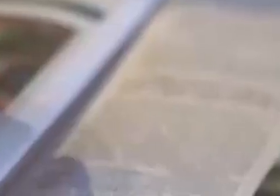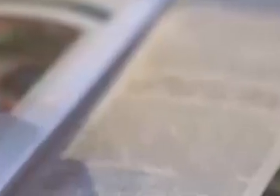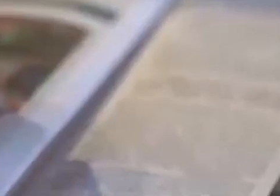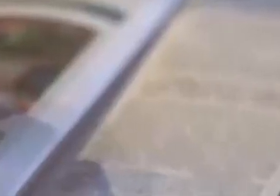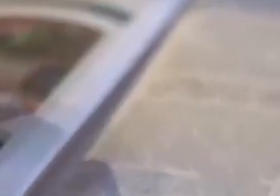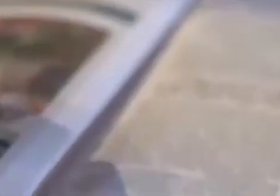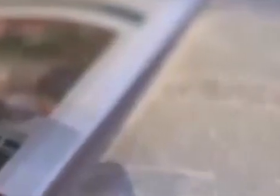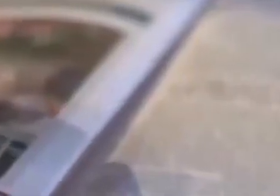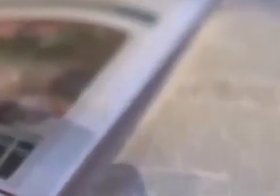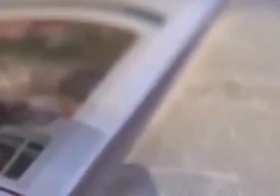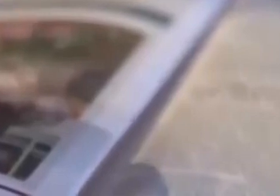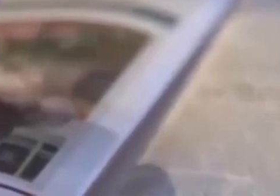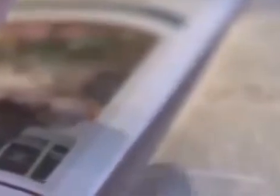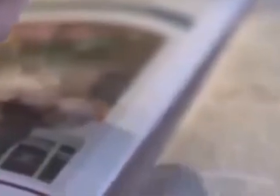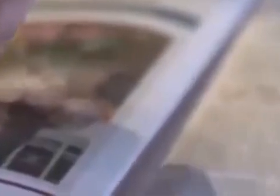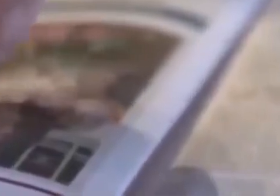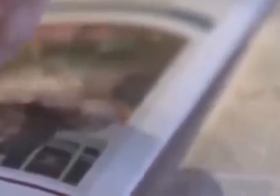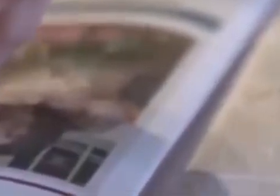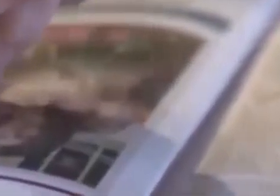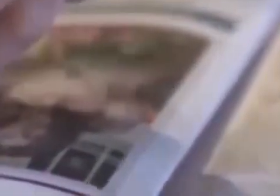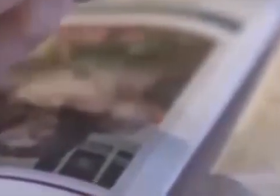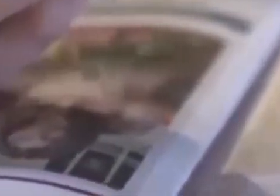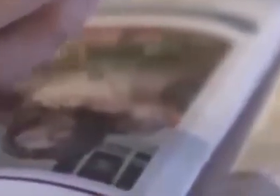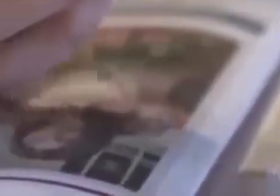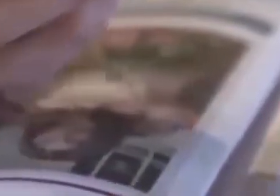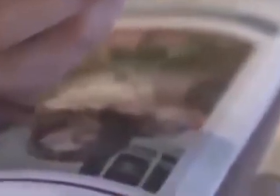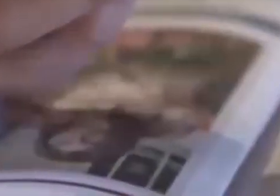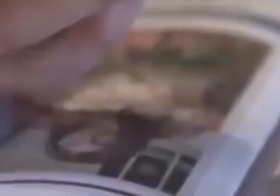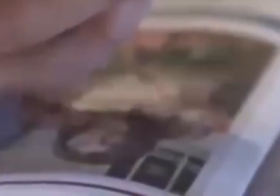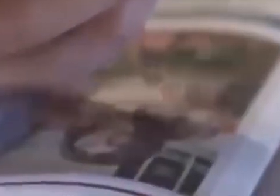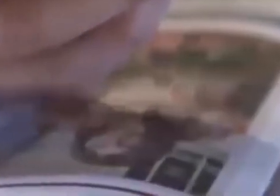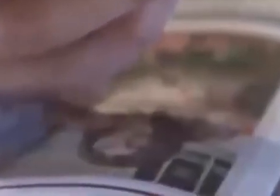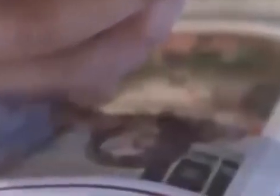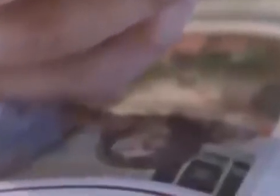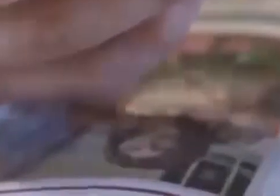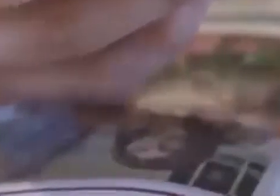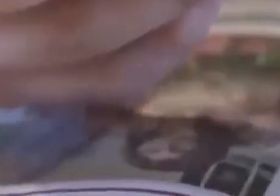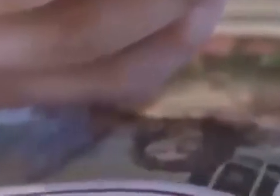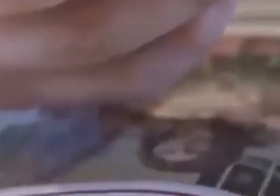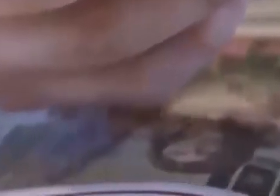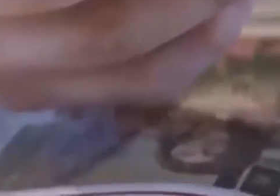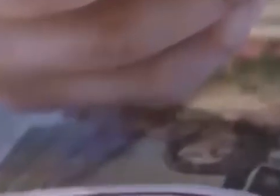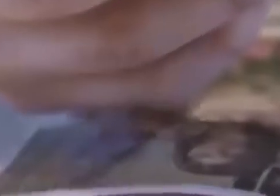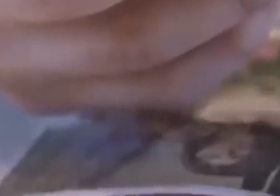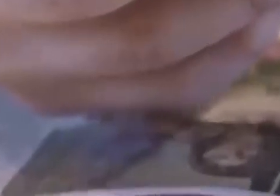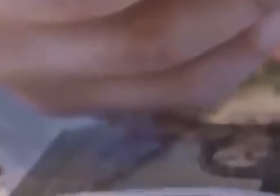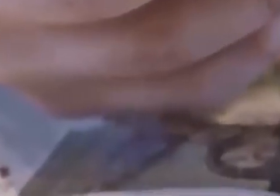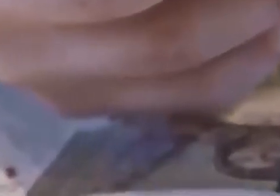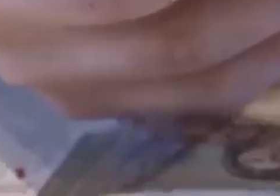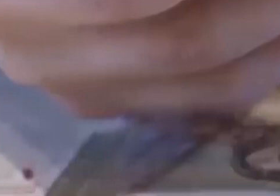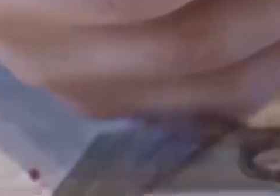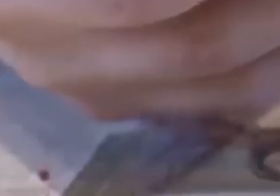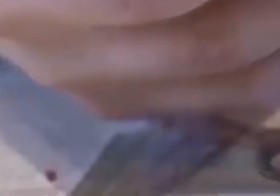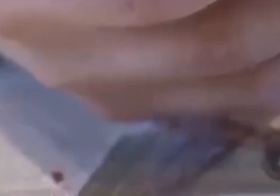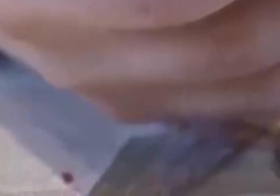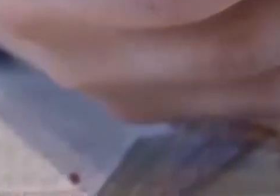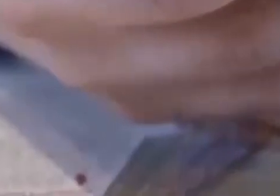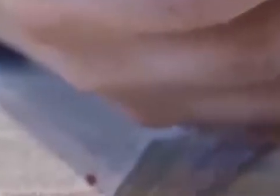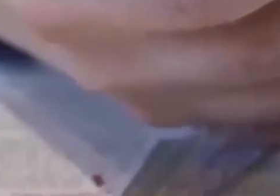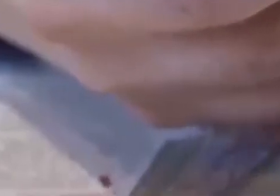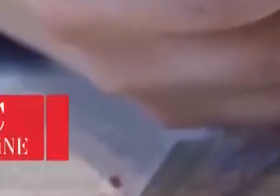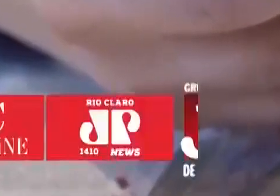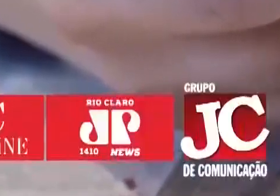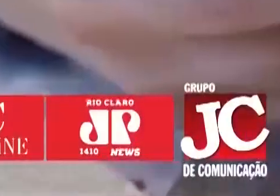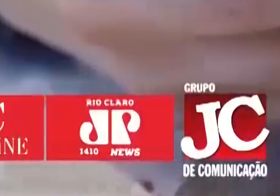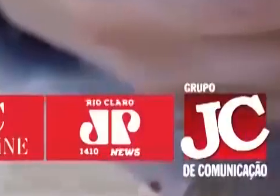Tomazinho São Paulo está em tudo porque a informação está em todo lugar jornal estudar em tudo